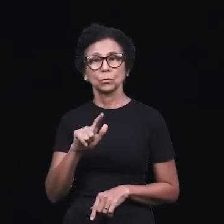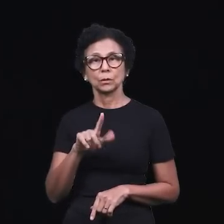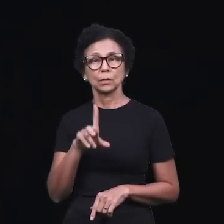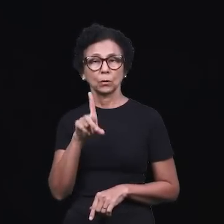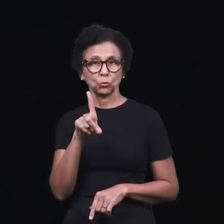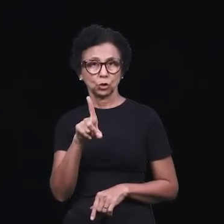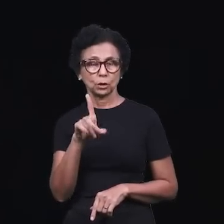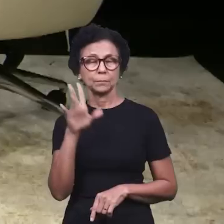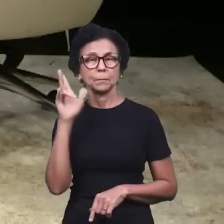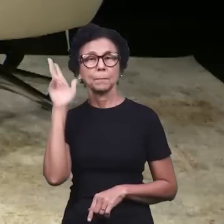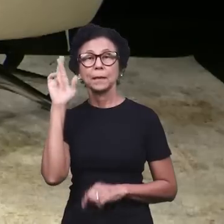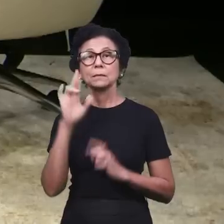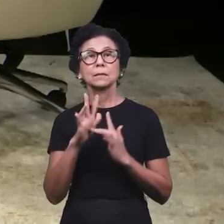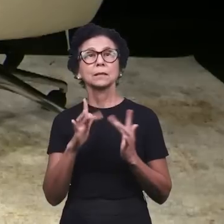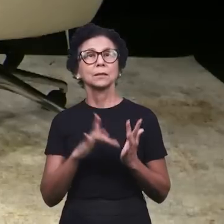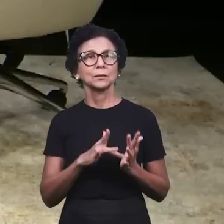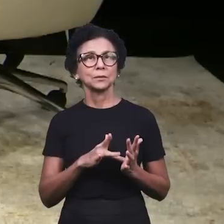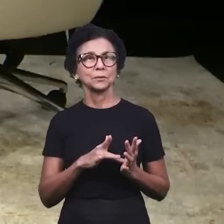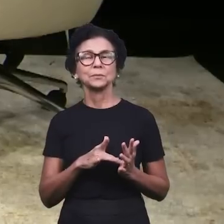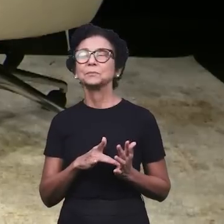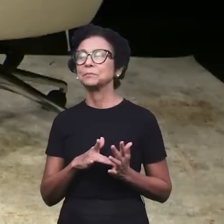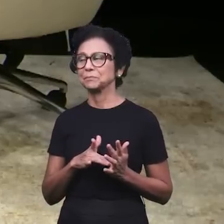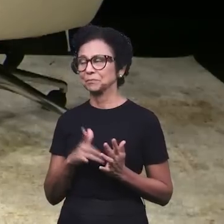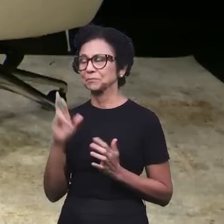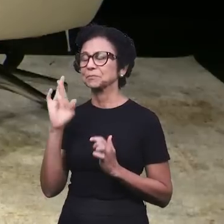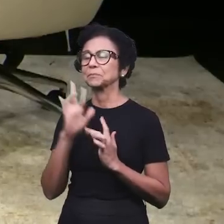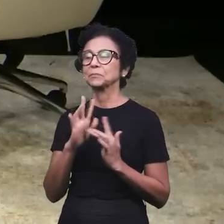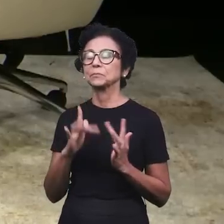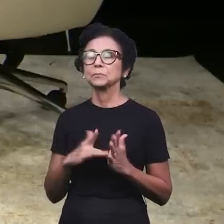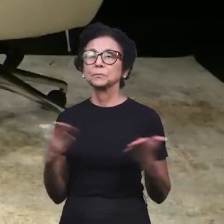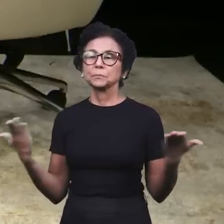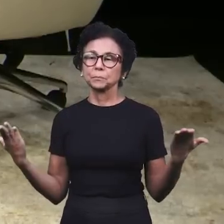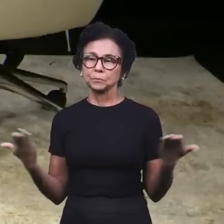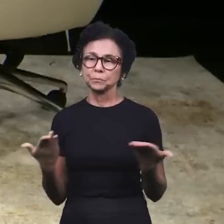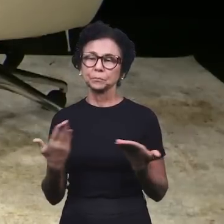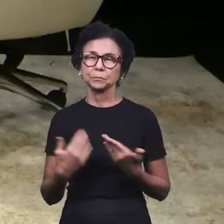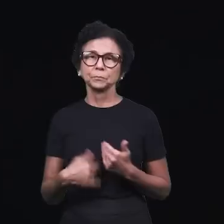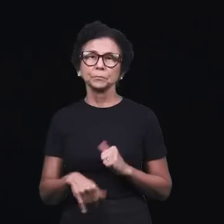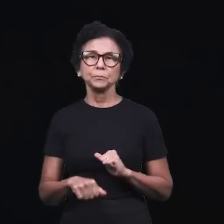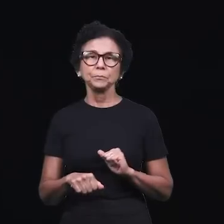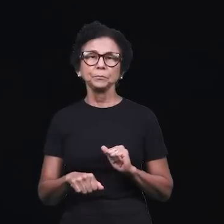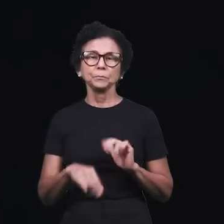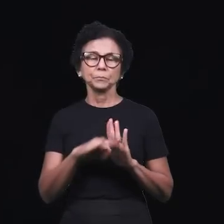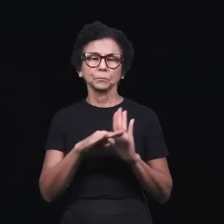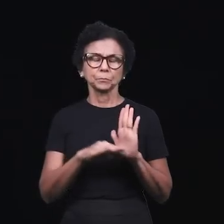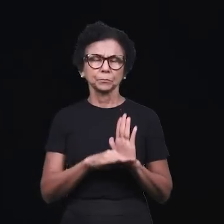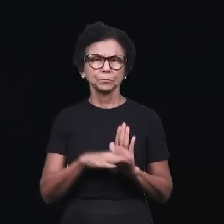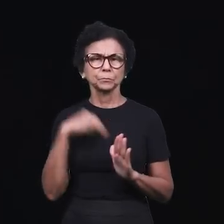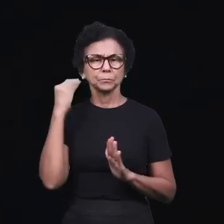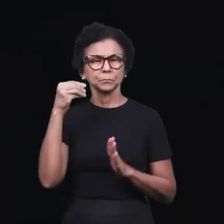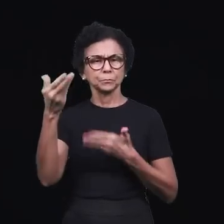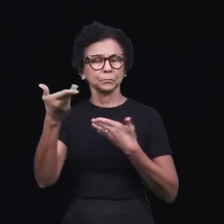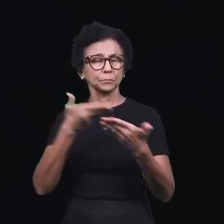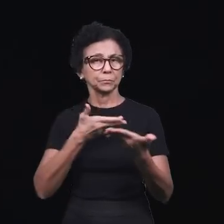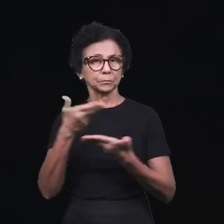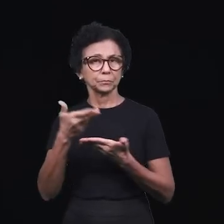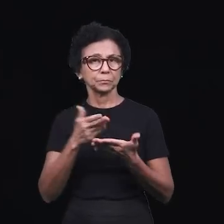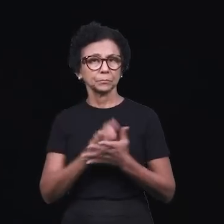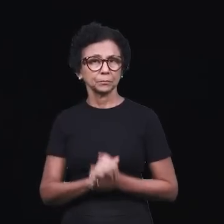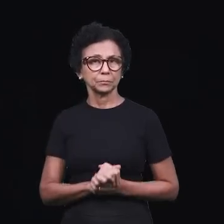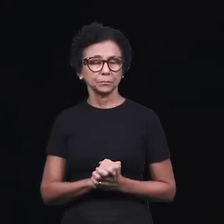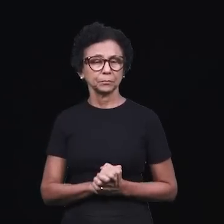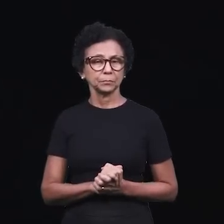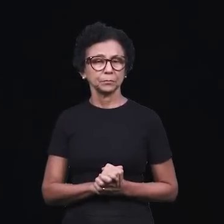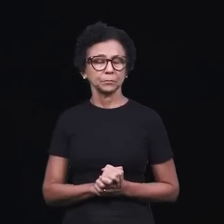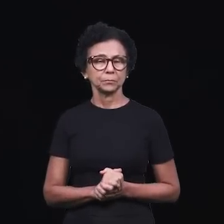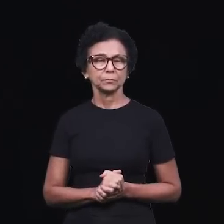Donald. A paz do Senhor. Nesta edição, vamos compartilhar experiências sobre como